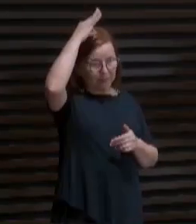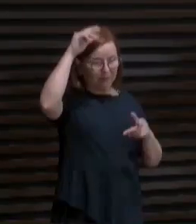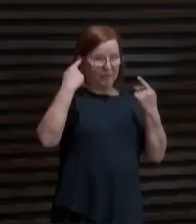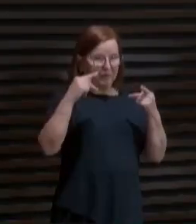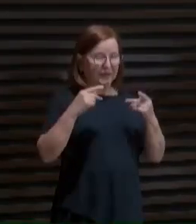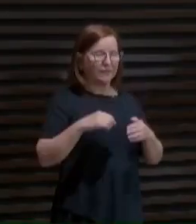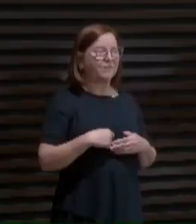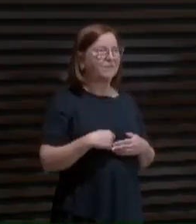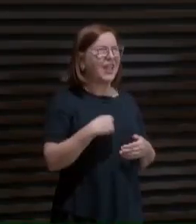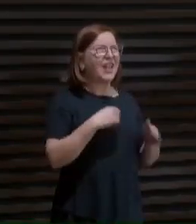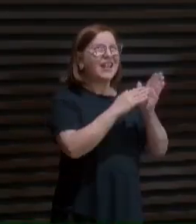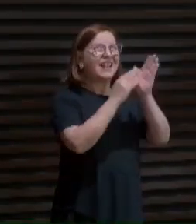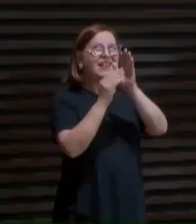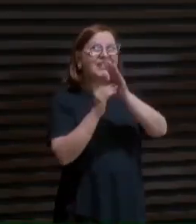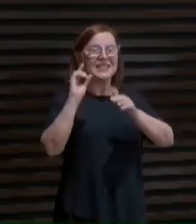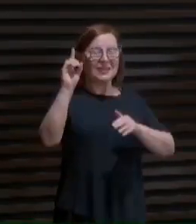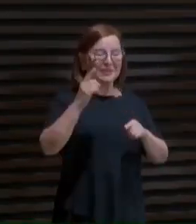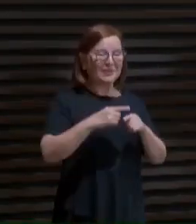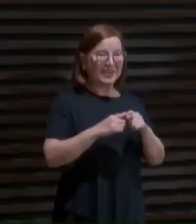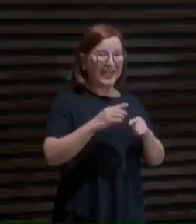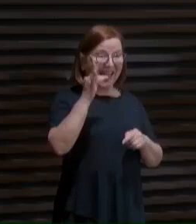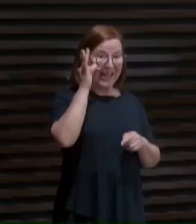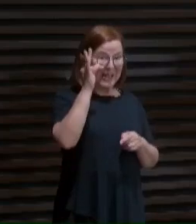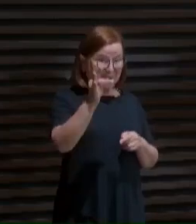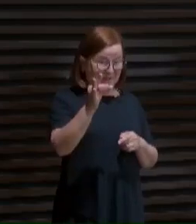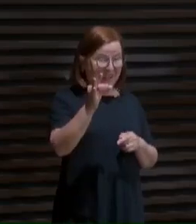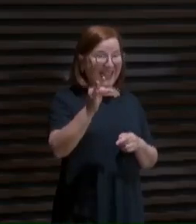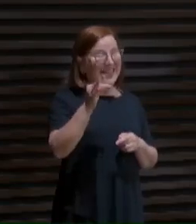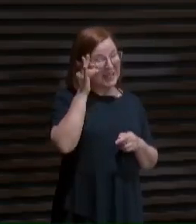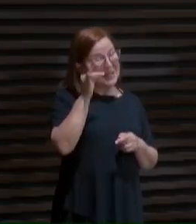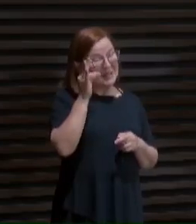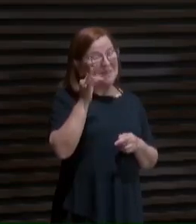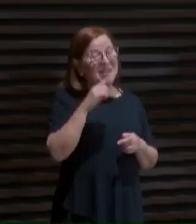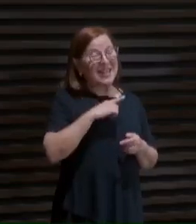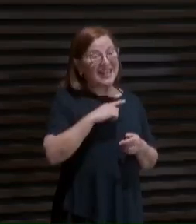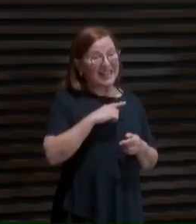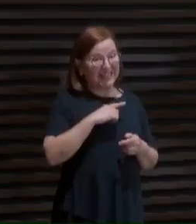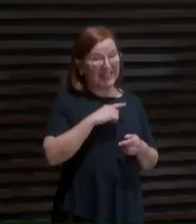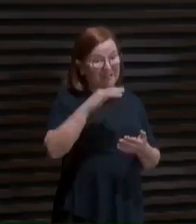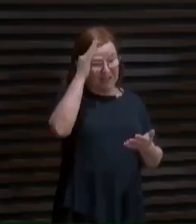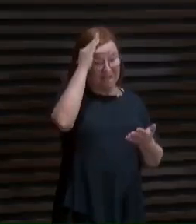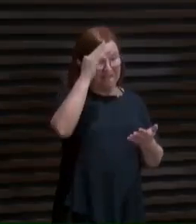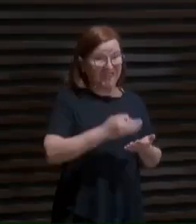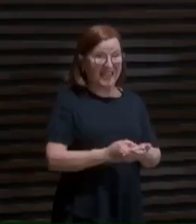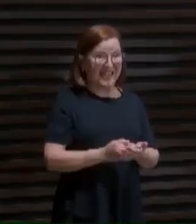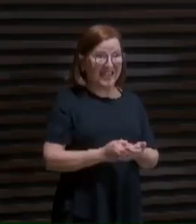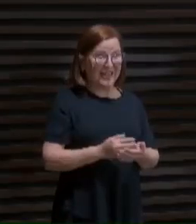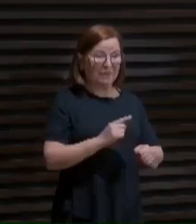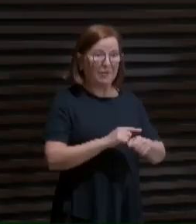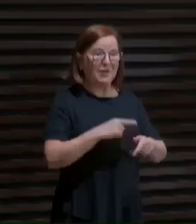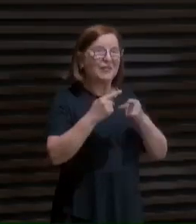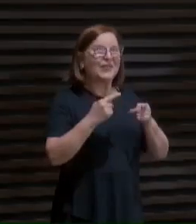Eu louvo a Deus porque Tomé teve uma fé, uma dúvida convertida em fé, quando ele disse: Senhor